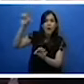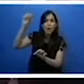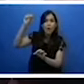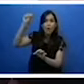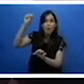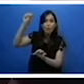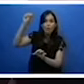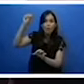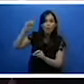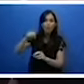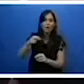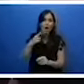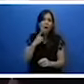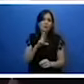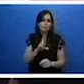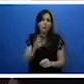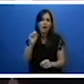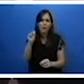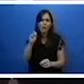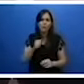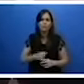8. Então, eu tenho aqui, olha.